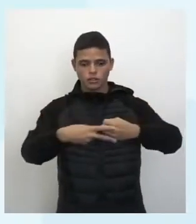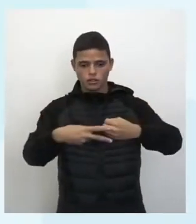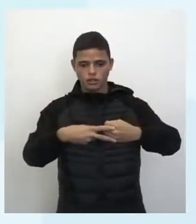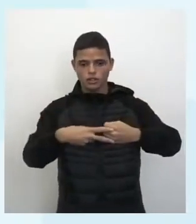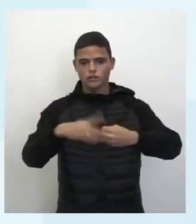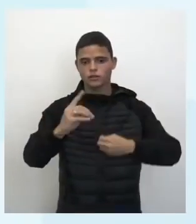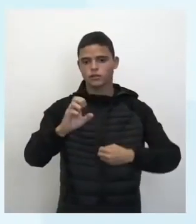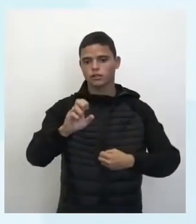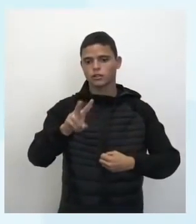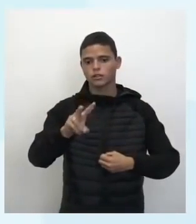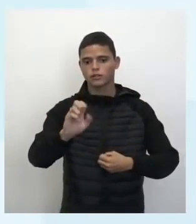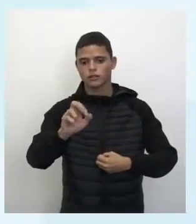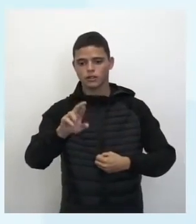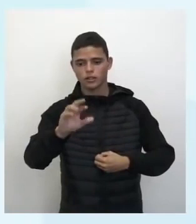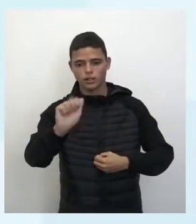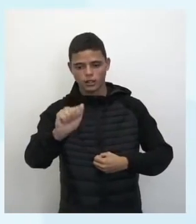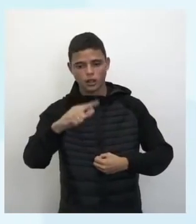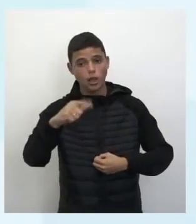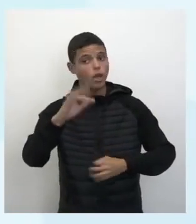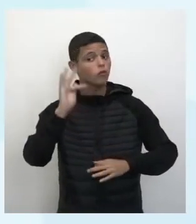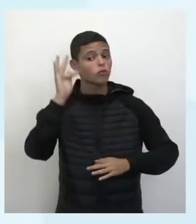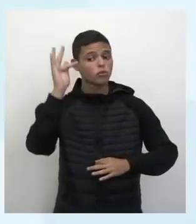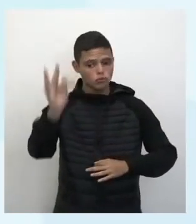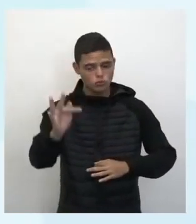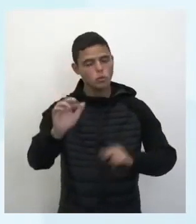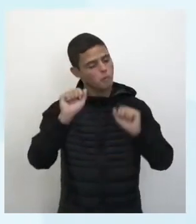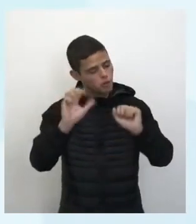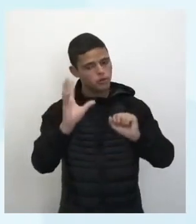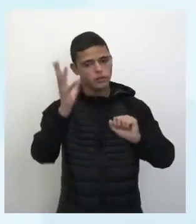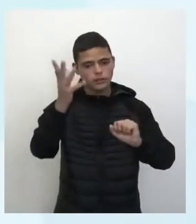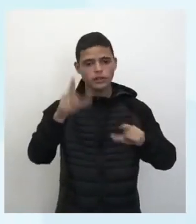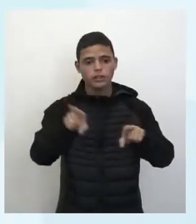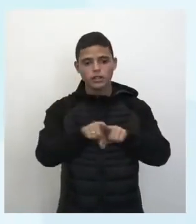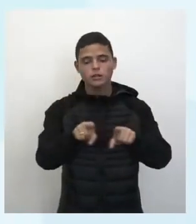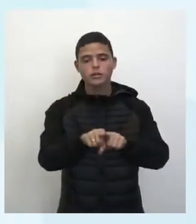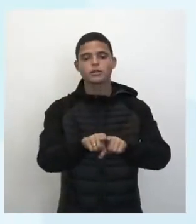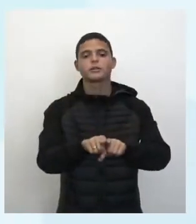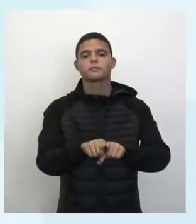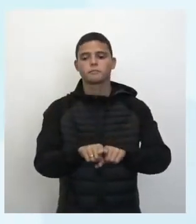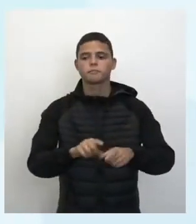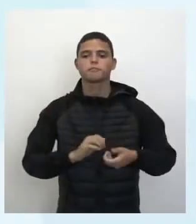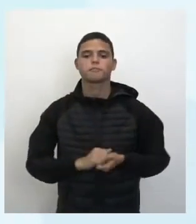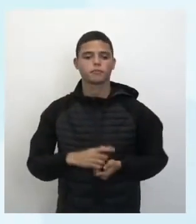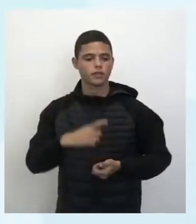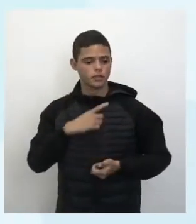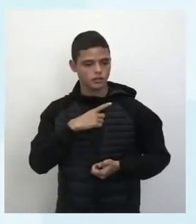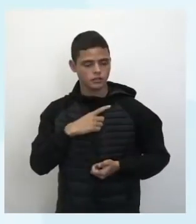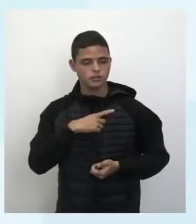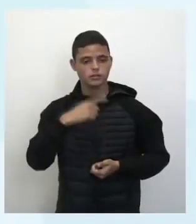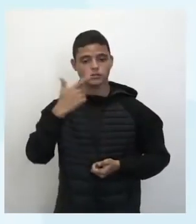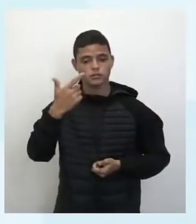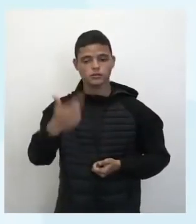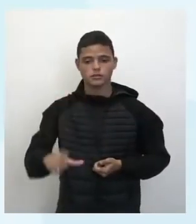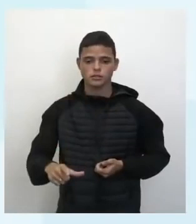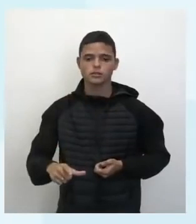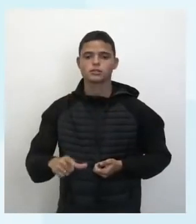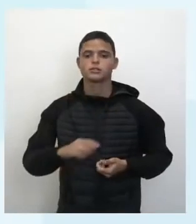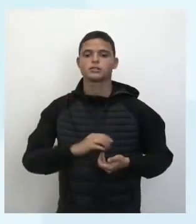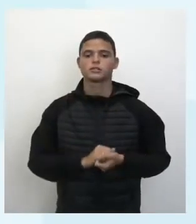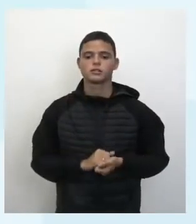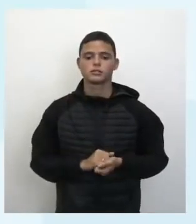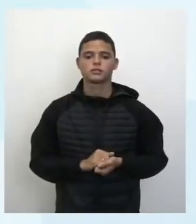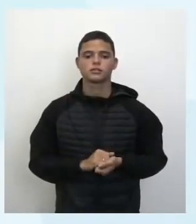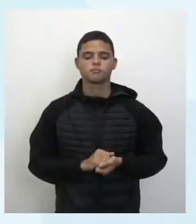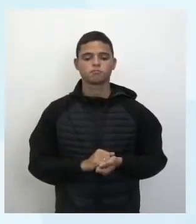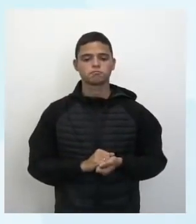deverão, né, deverão ficar, na verdade é a nossa locução, né, e a frase construída em torno dela. E temos mais um depois da vírgula, pois